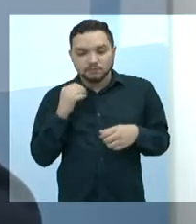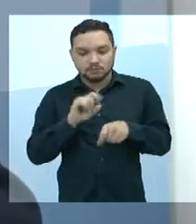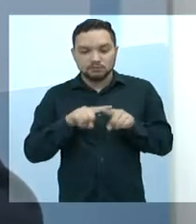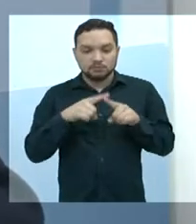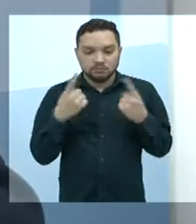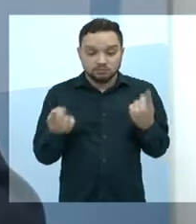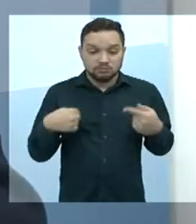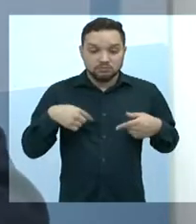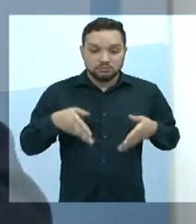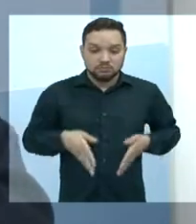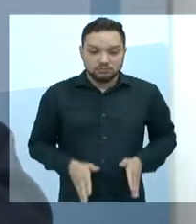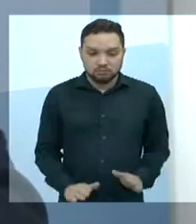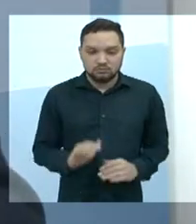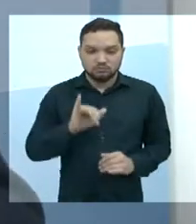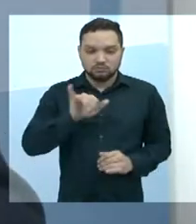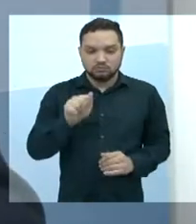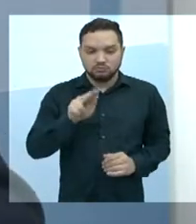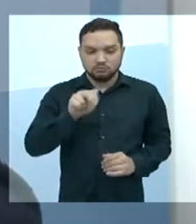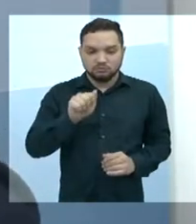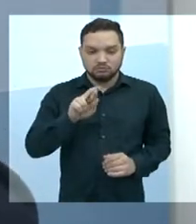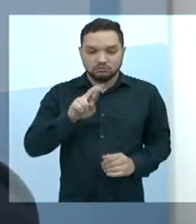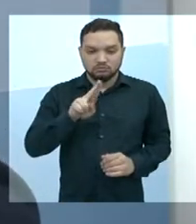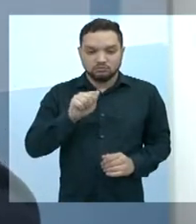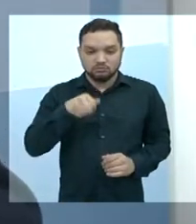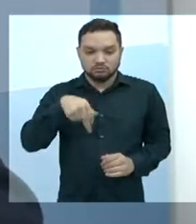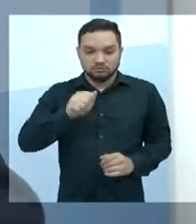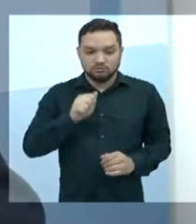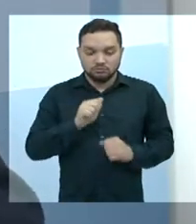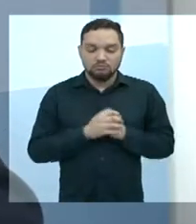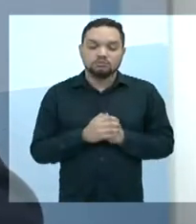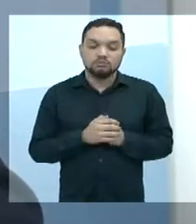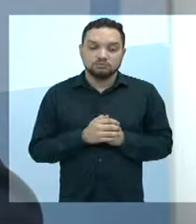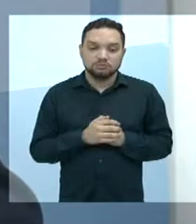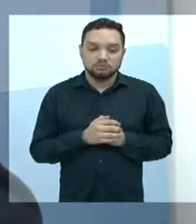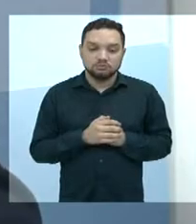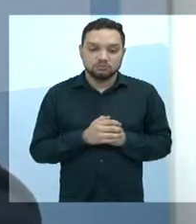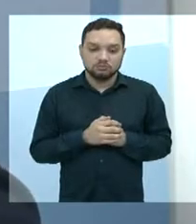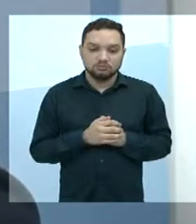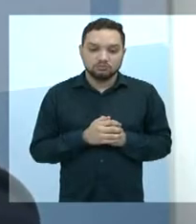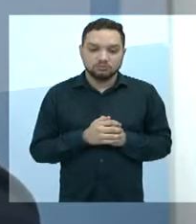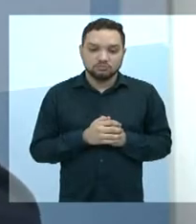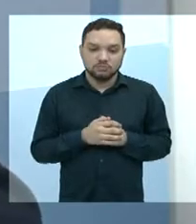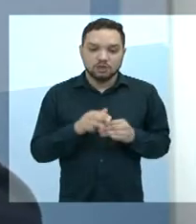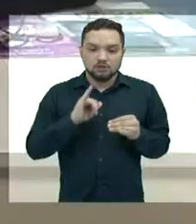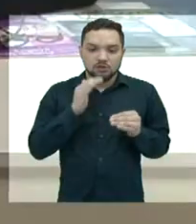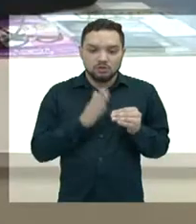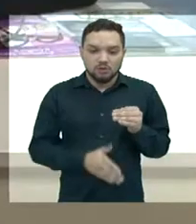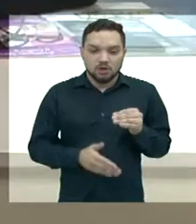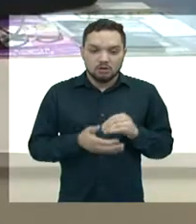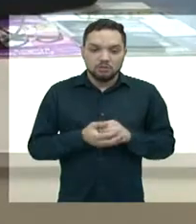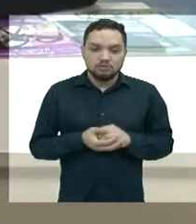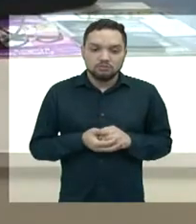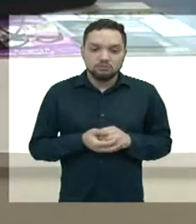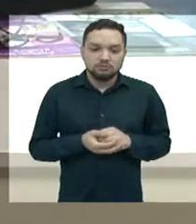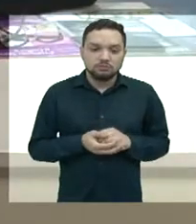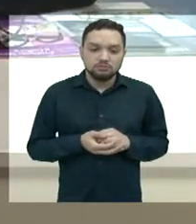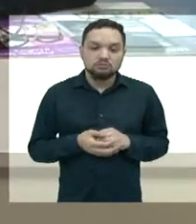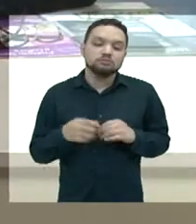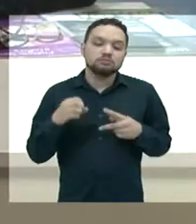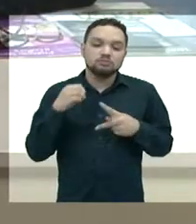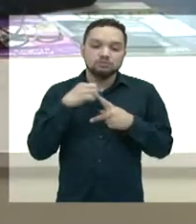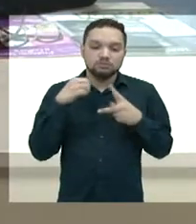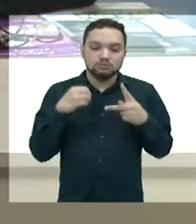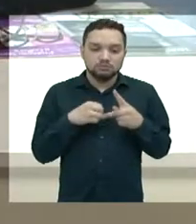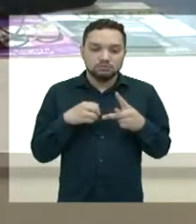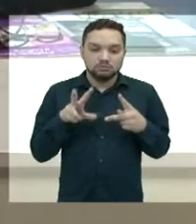minha origem é de Jaguaruana, né? Jaguaruana, aquela região do Vale do Jaguaribe, né? Muito bem, o programa Pela Ordem, que